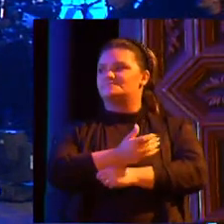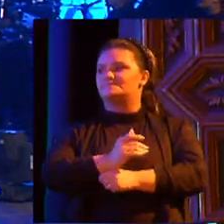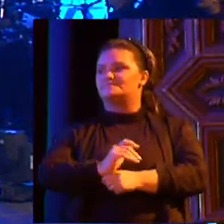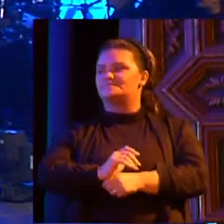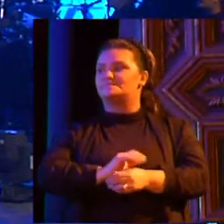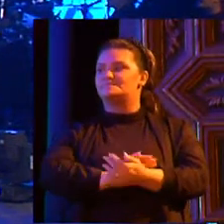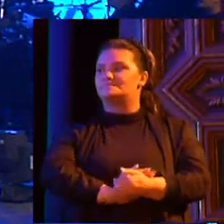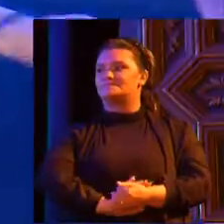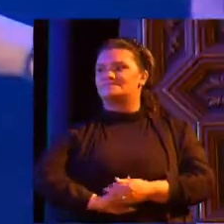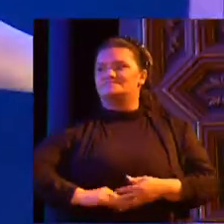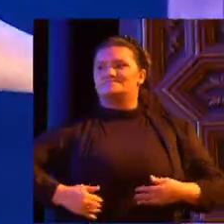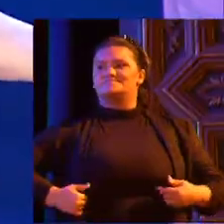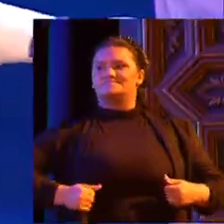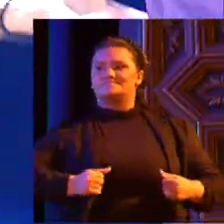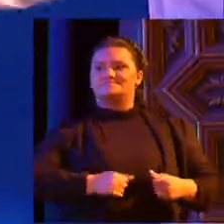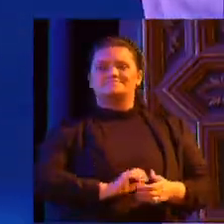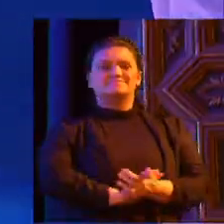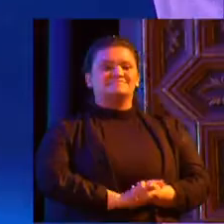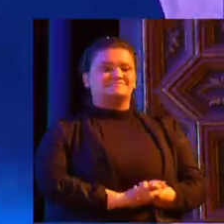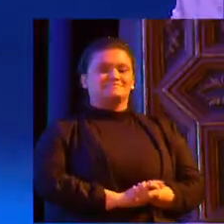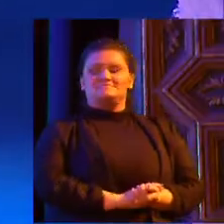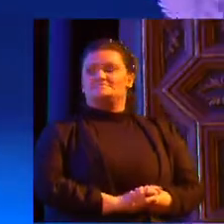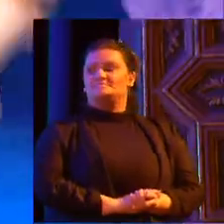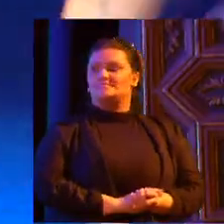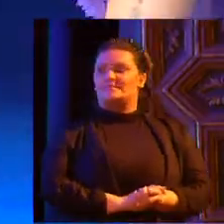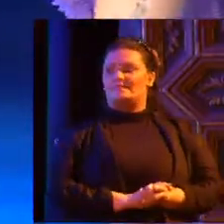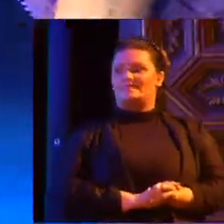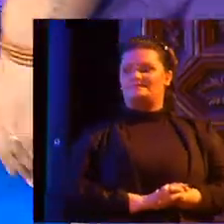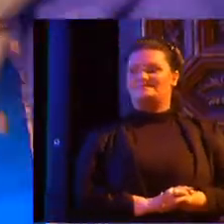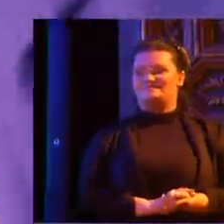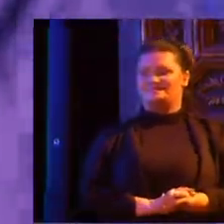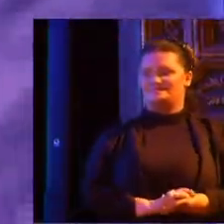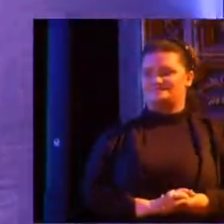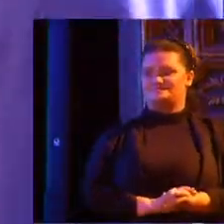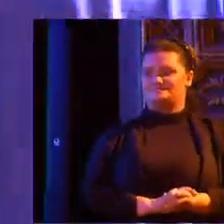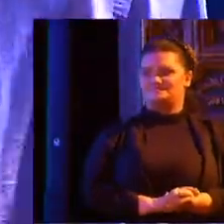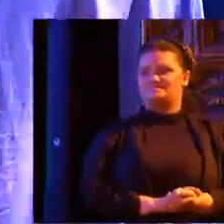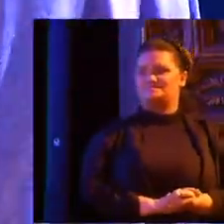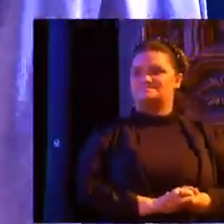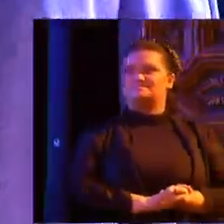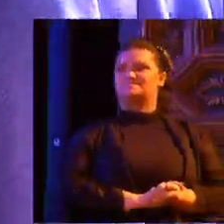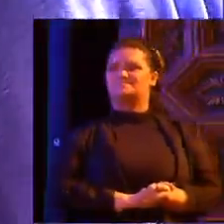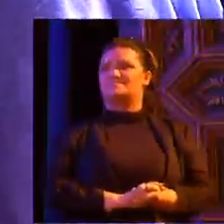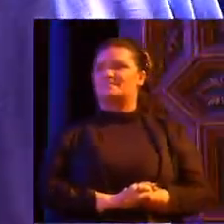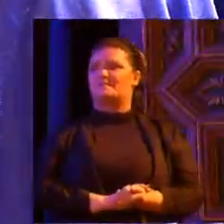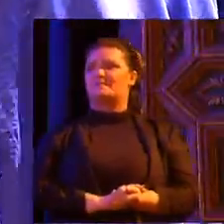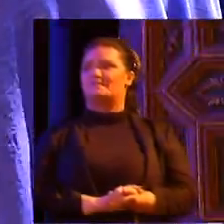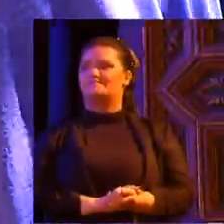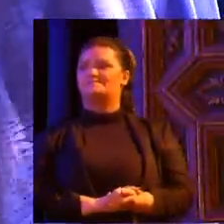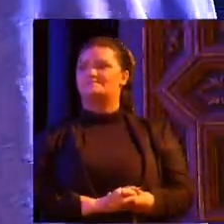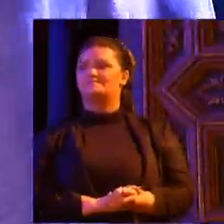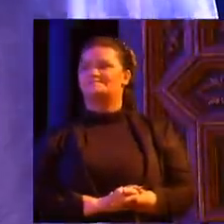Dona Onete, meu amor! Ah. Que linda sua presença!